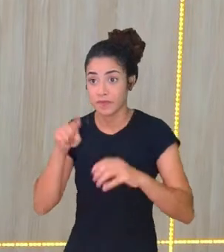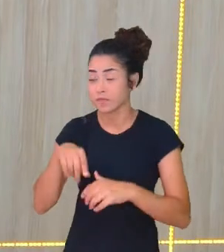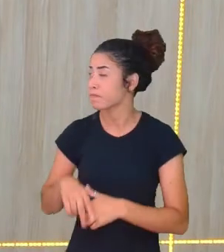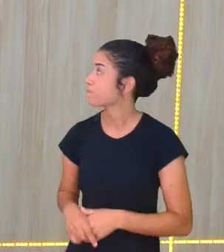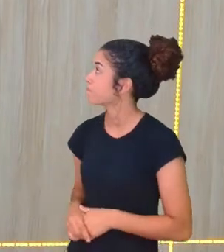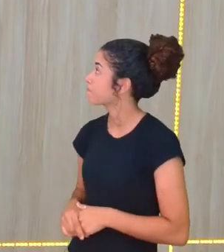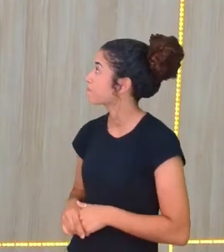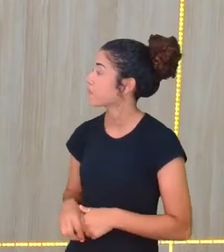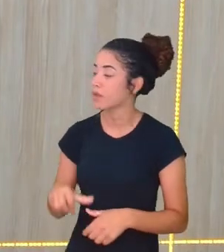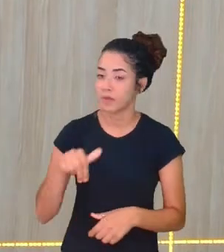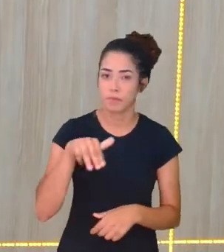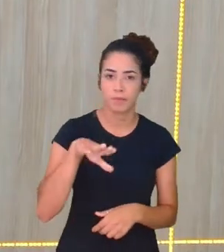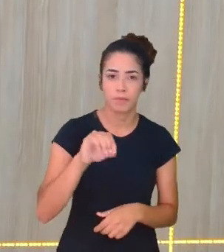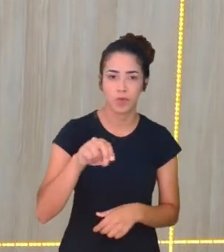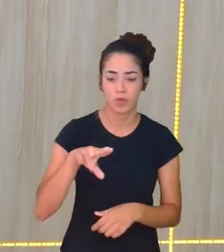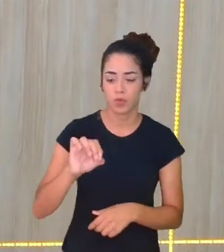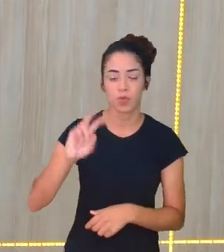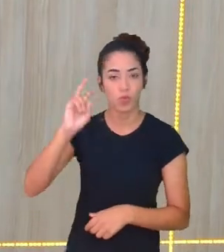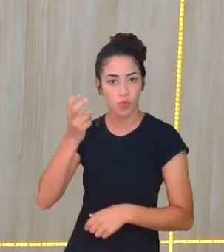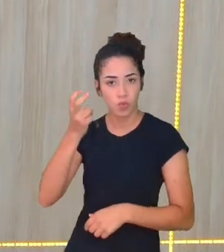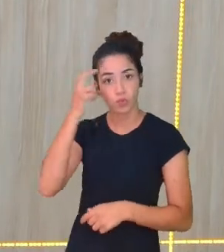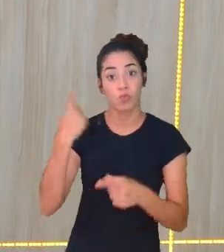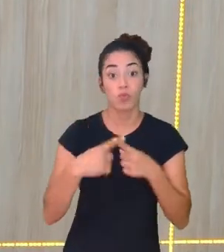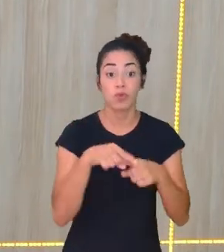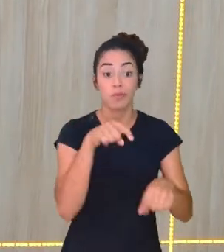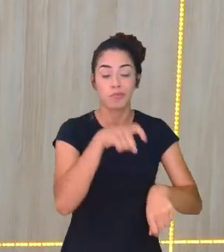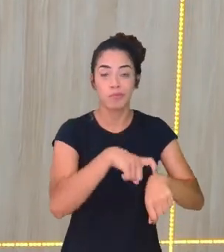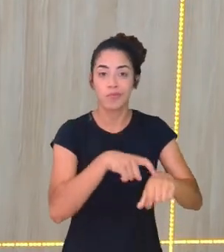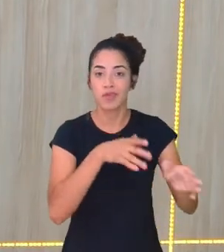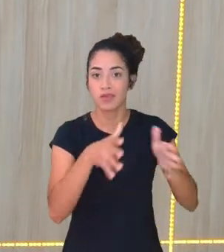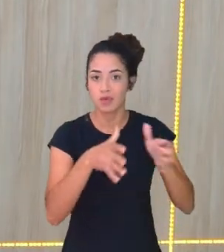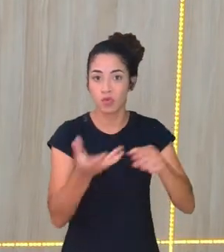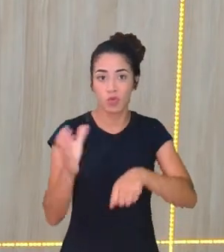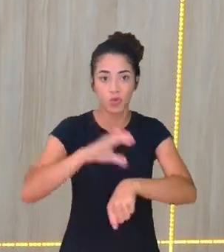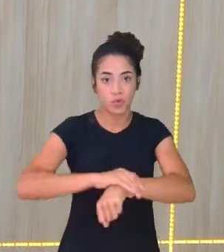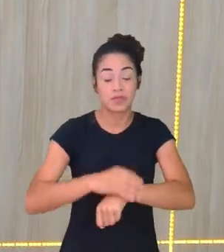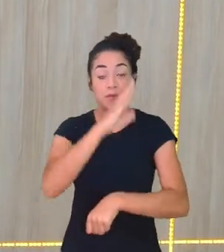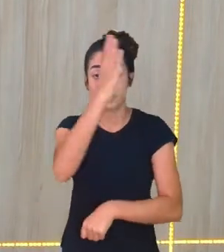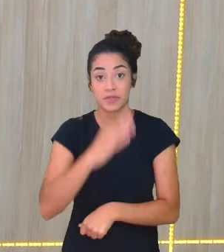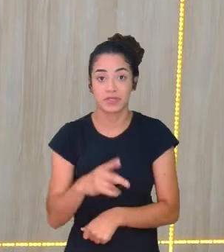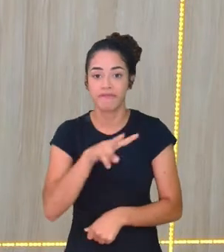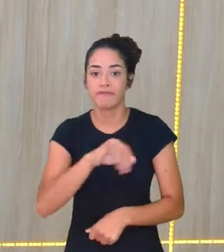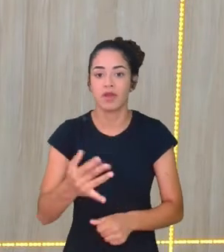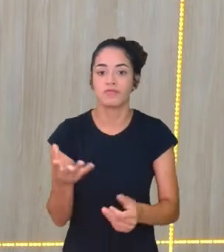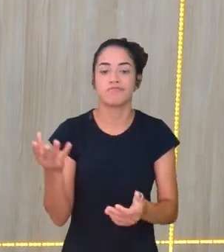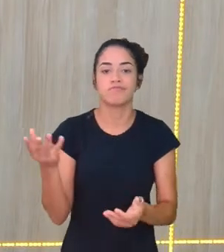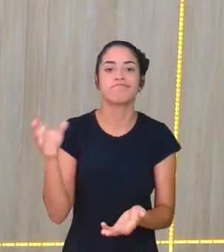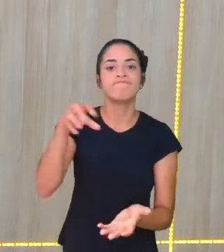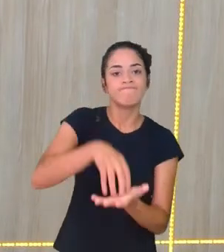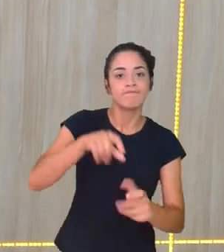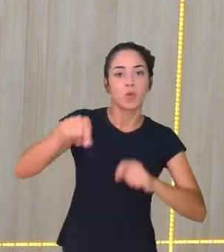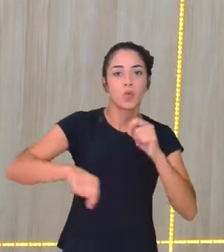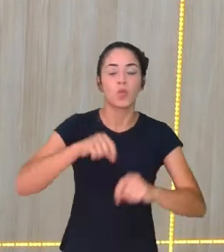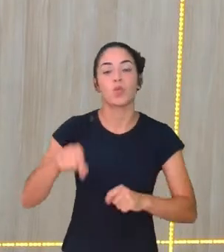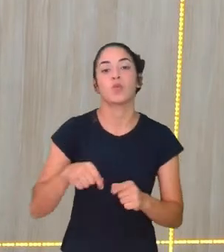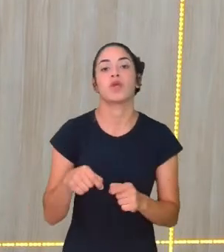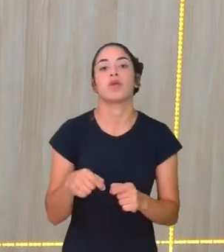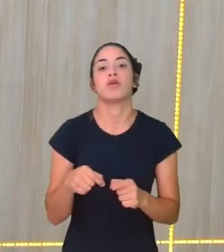porque no período colonial brasileiro vai se estabelecer o comércio né da